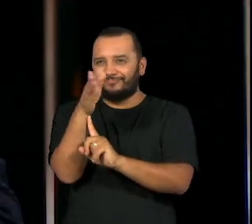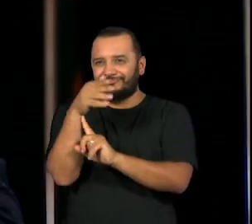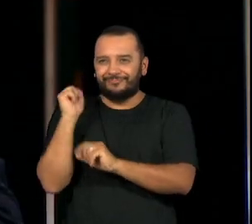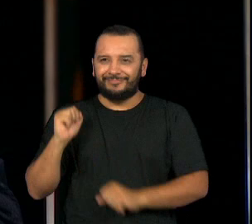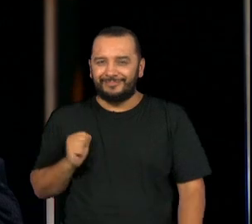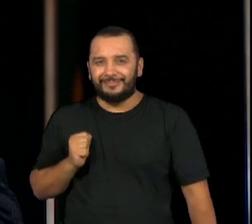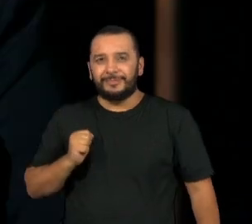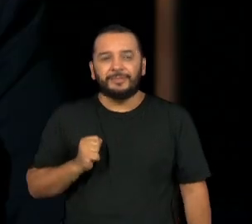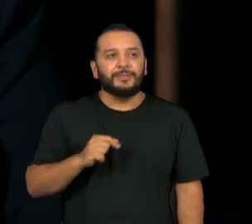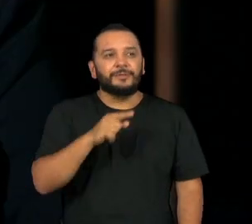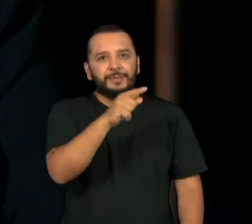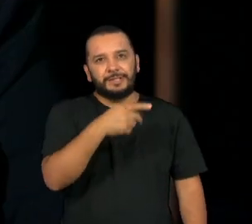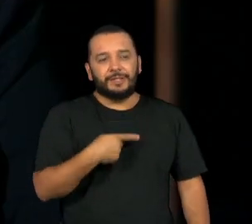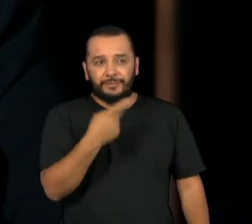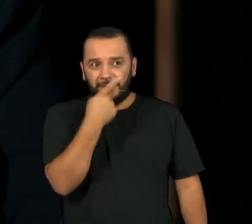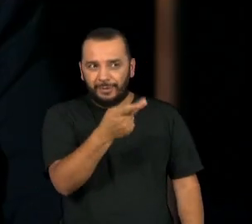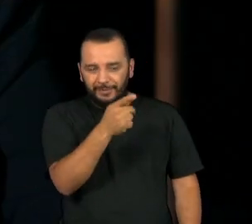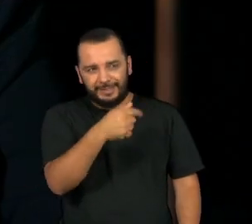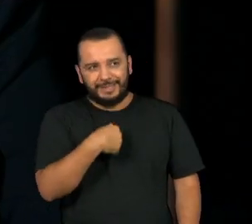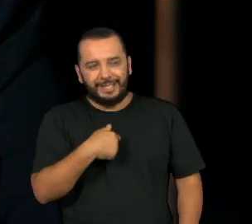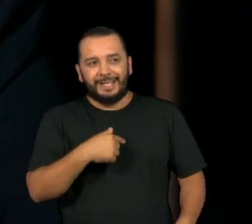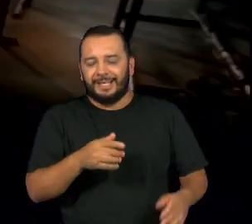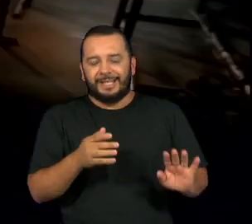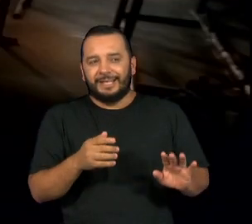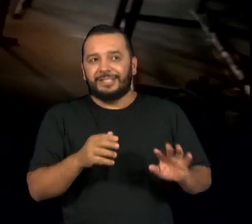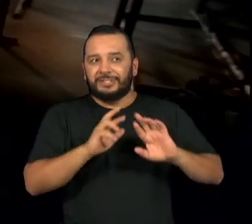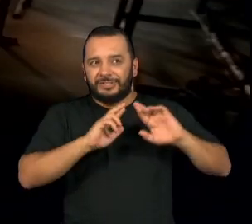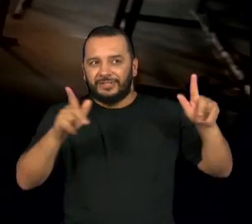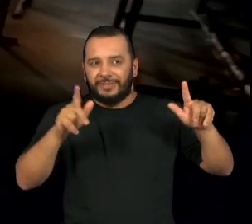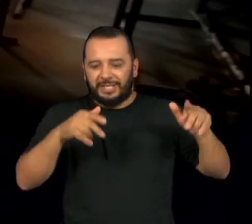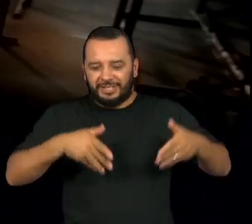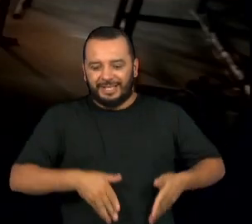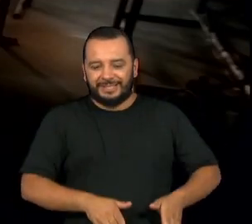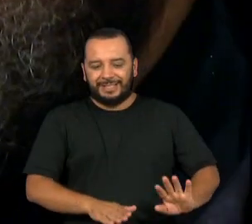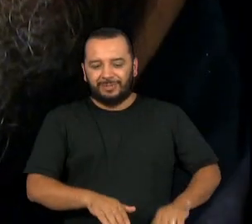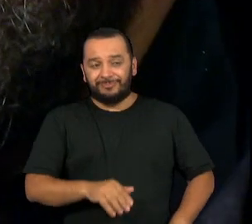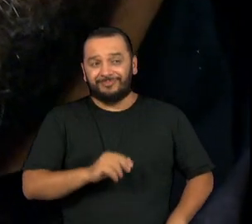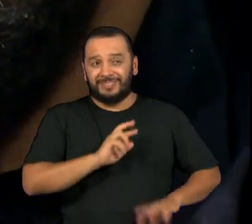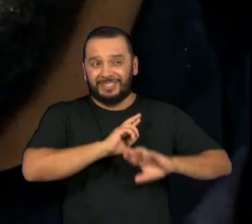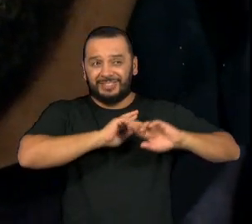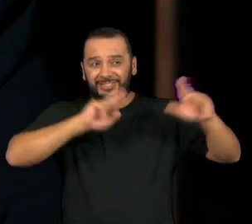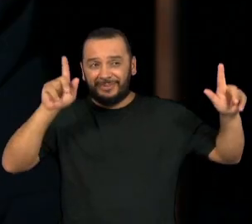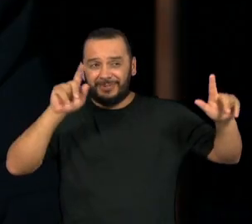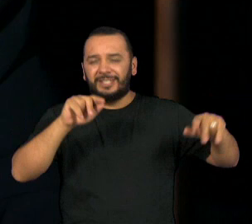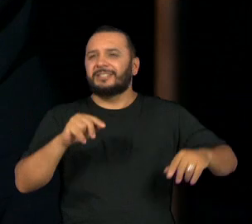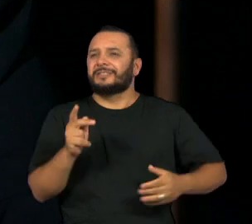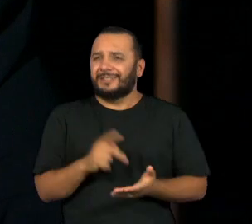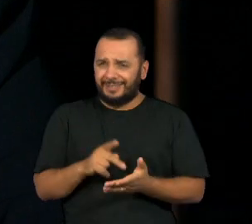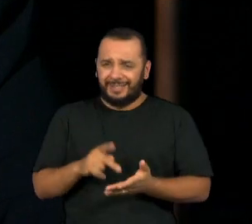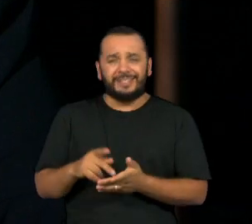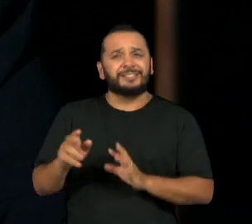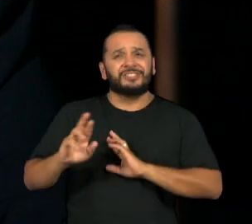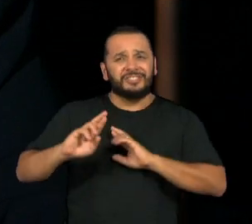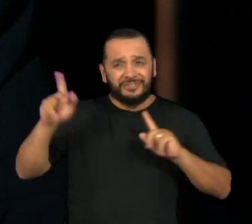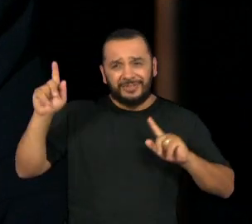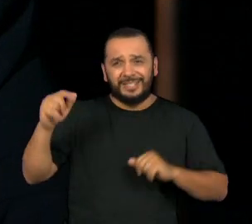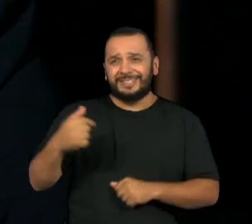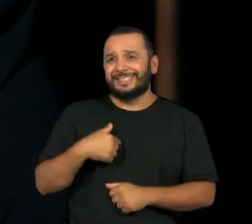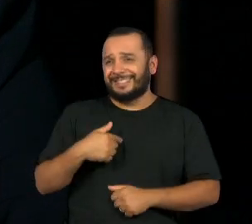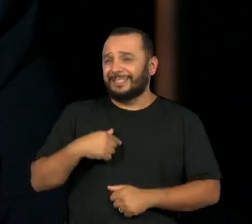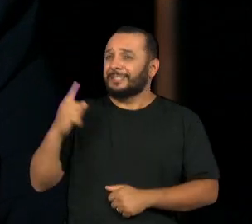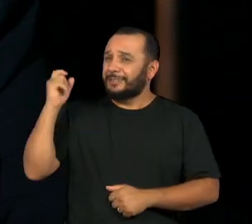Você já disse que nasceu fora da casinha. Muito. É doloroso ficar fora da casinha? É doloroso ficar fora da casinha. É